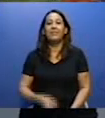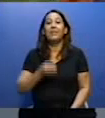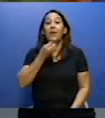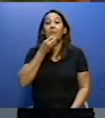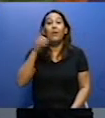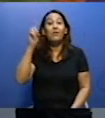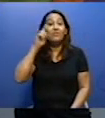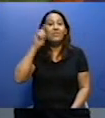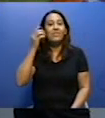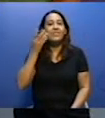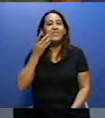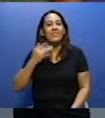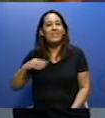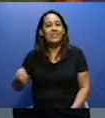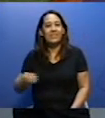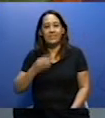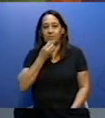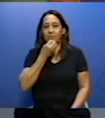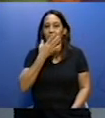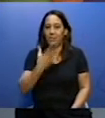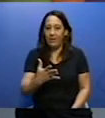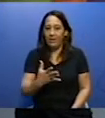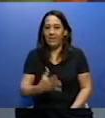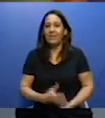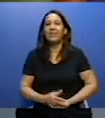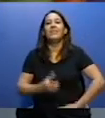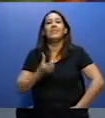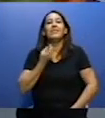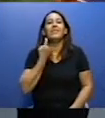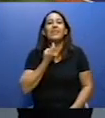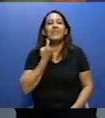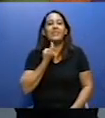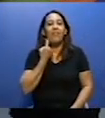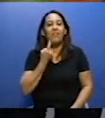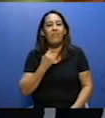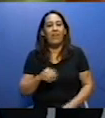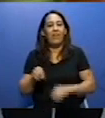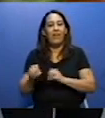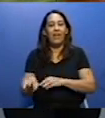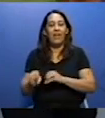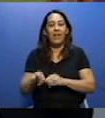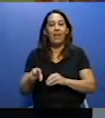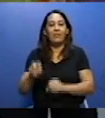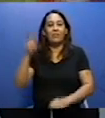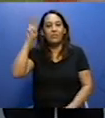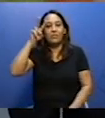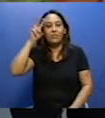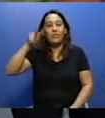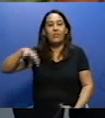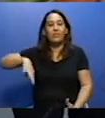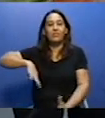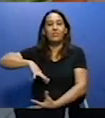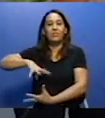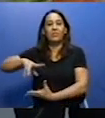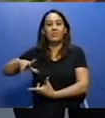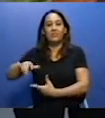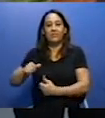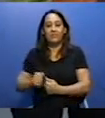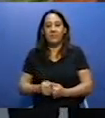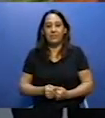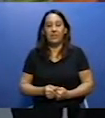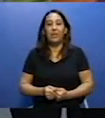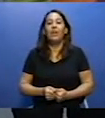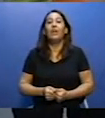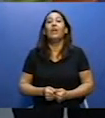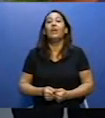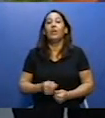Bom dia, crianças, tudo bem? Sexta-feira, aula de História e Geografia. Olha